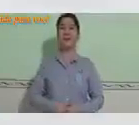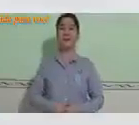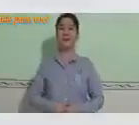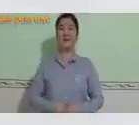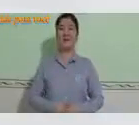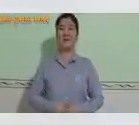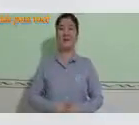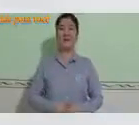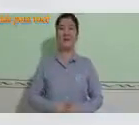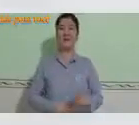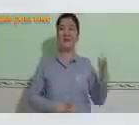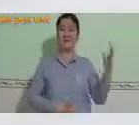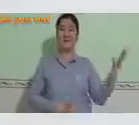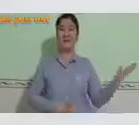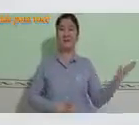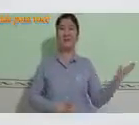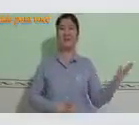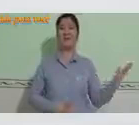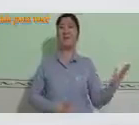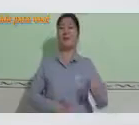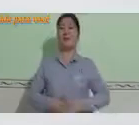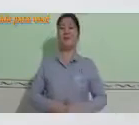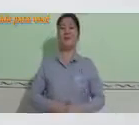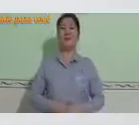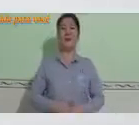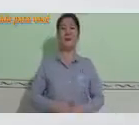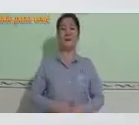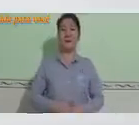BOMBAMANULBOMBAL é acento agudo TR e isso é um ponto